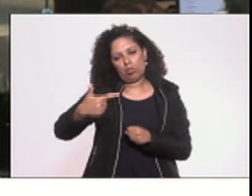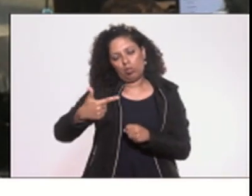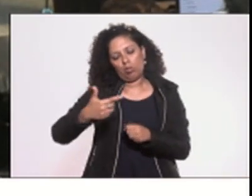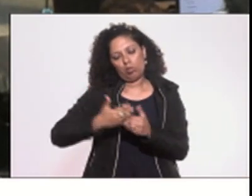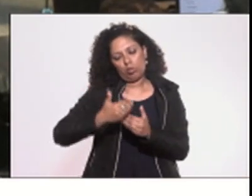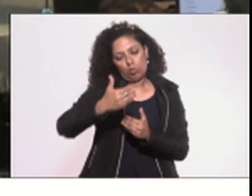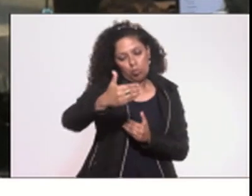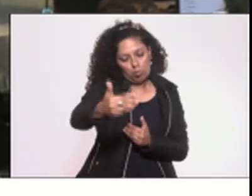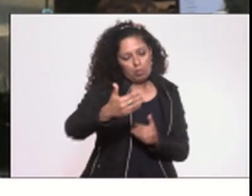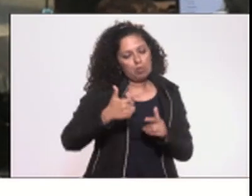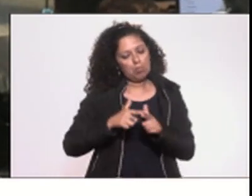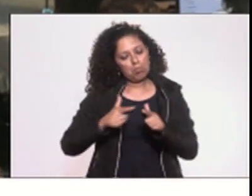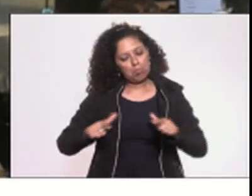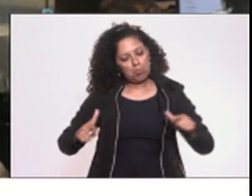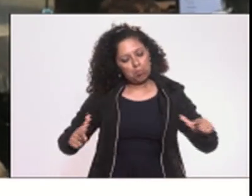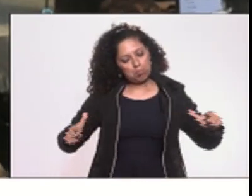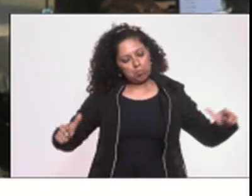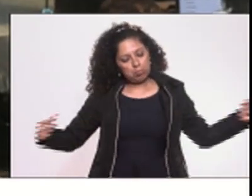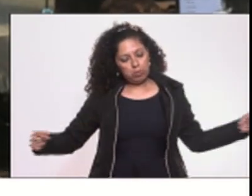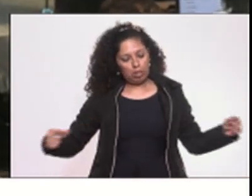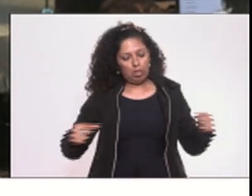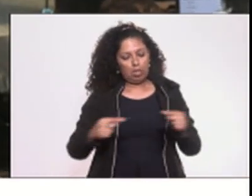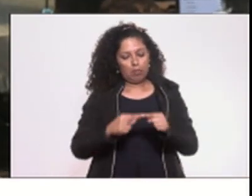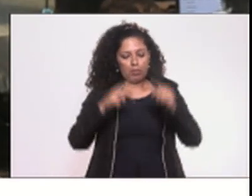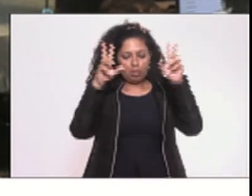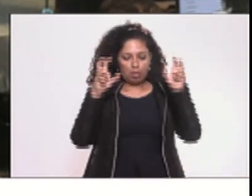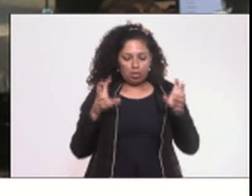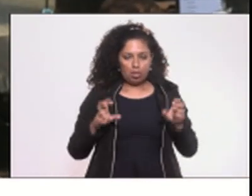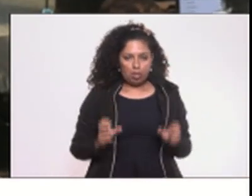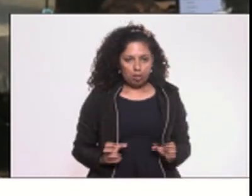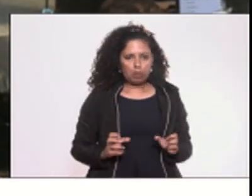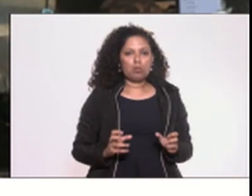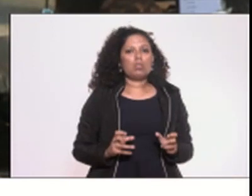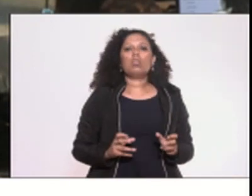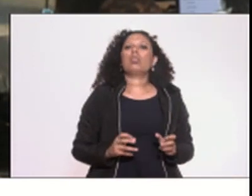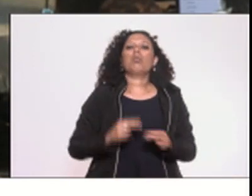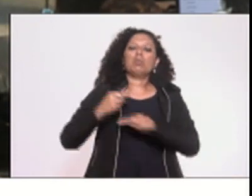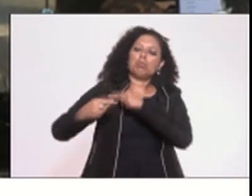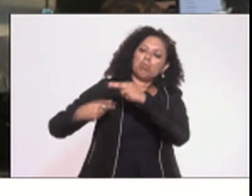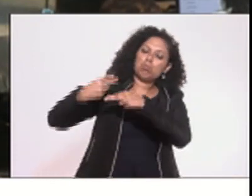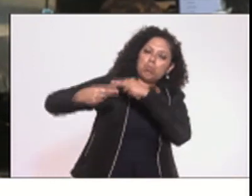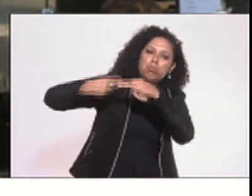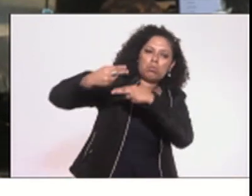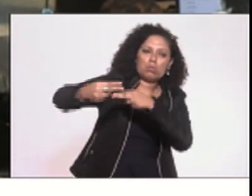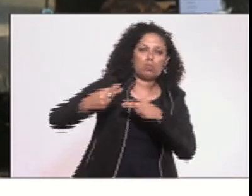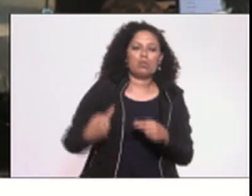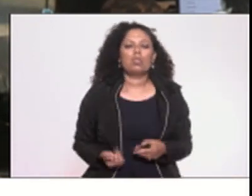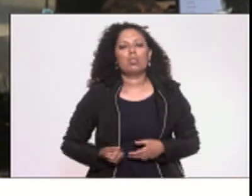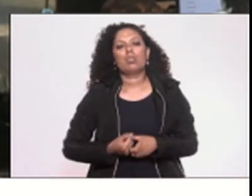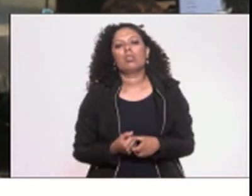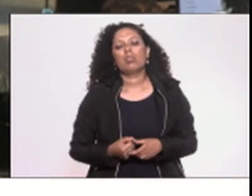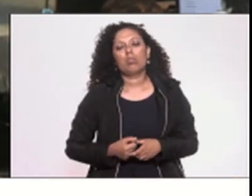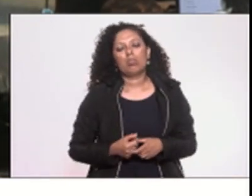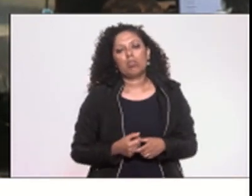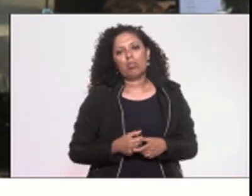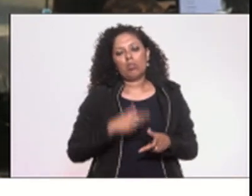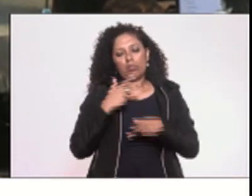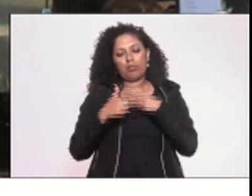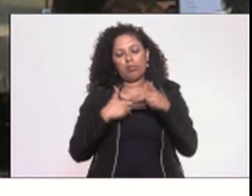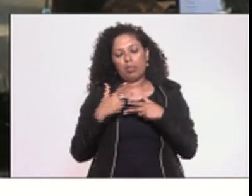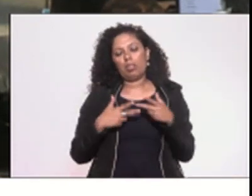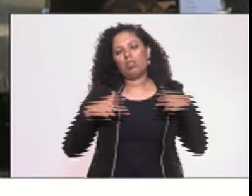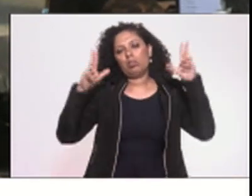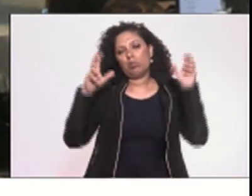então expandindo os negócios nessa área de reciclagem. Então, basicamente falando sobre o